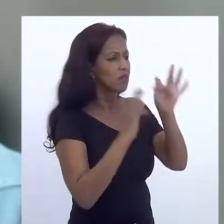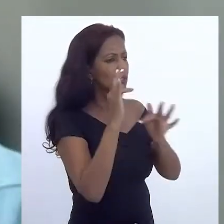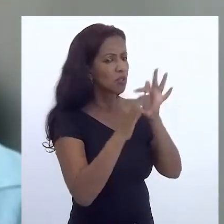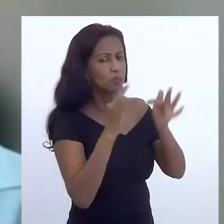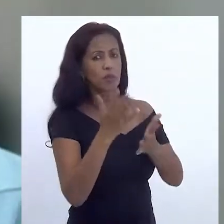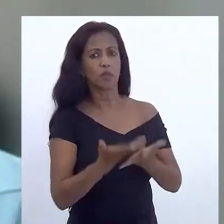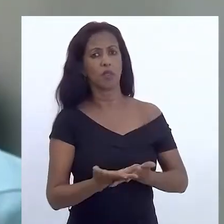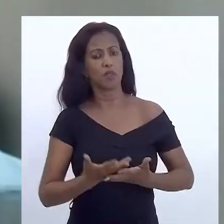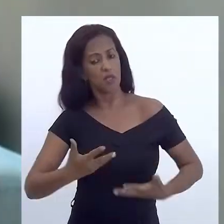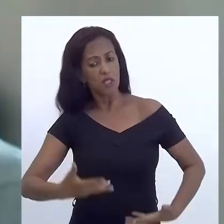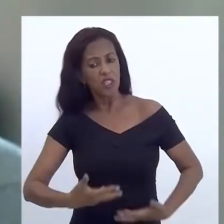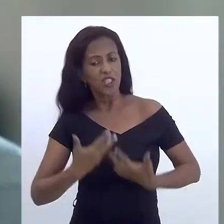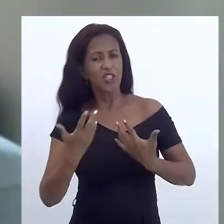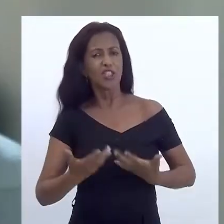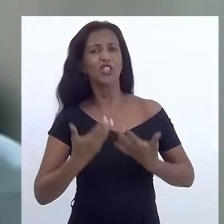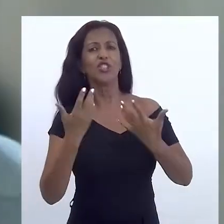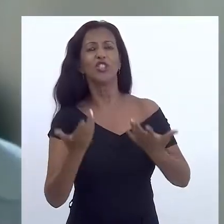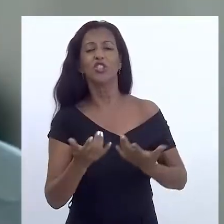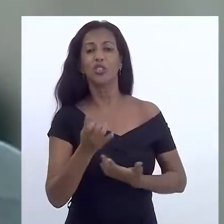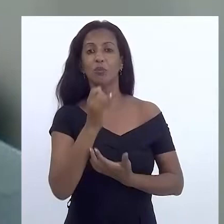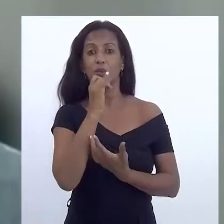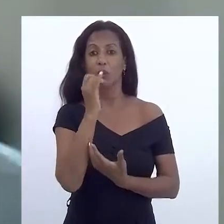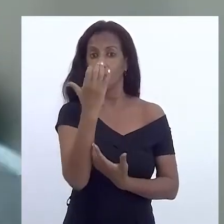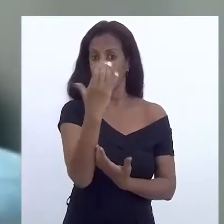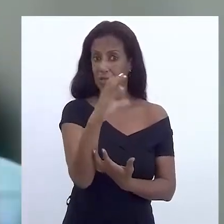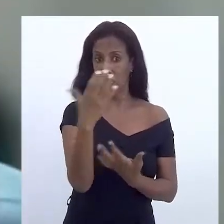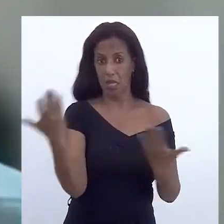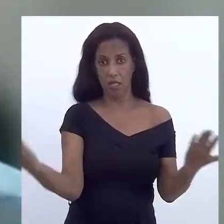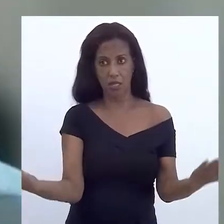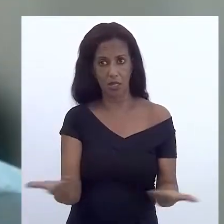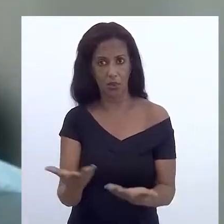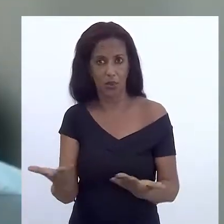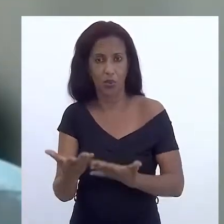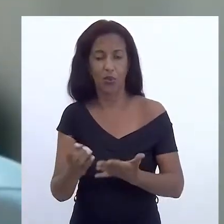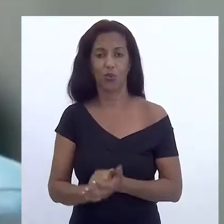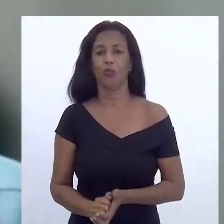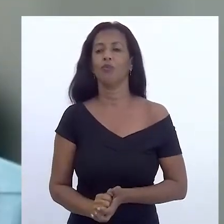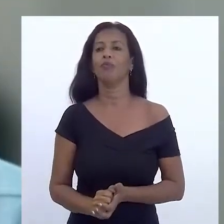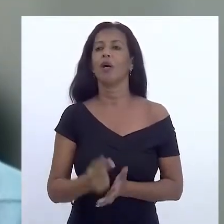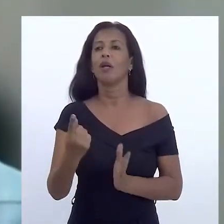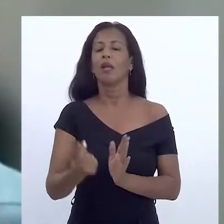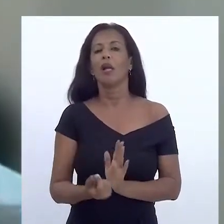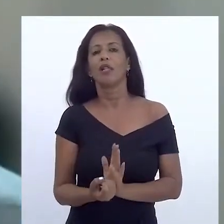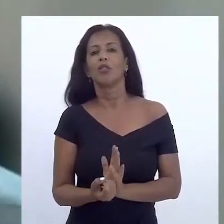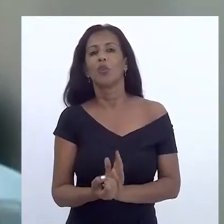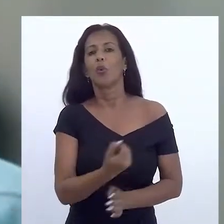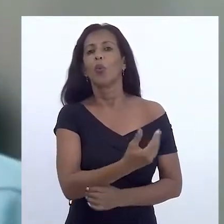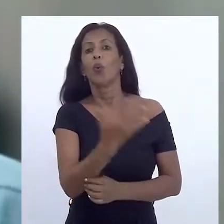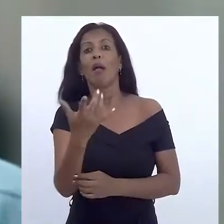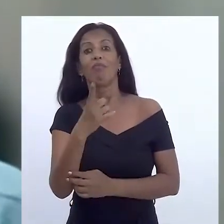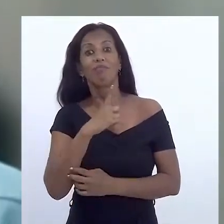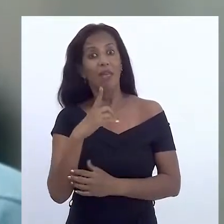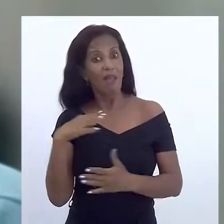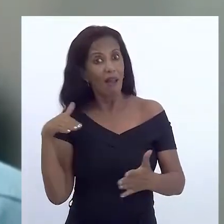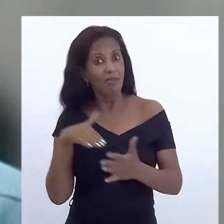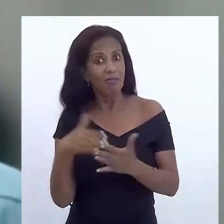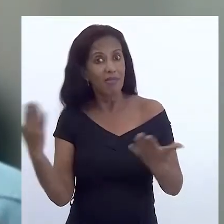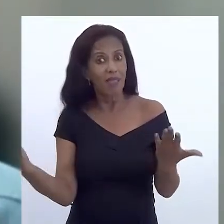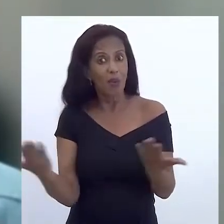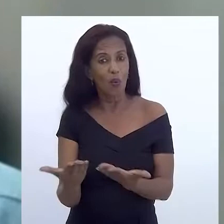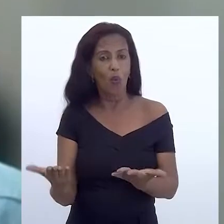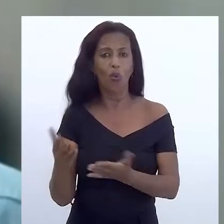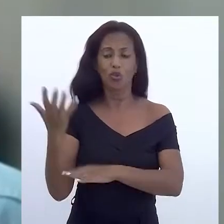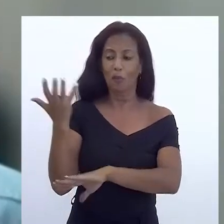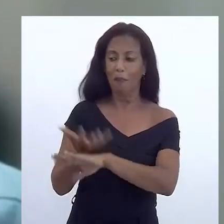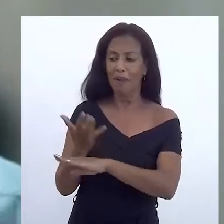as plantas e até ter estímulos de ter coleções. Por exemplo, ciência hoje né? Aquelas coleções de ciência hoje, eu tenho encadernadas até hoje